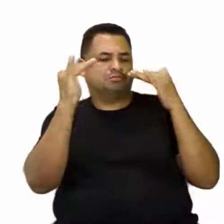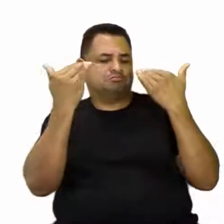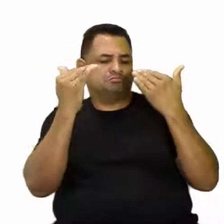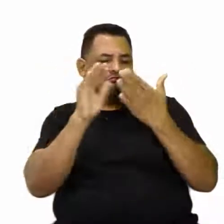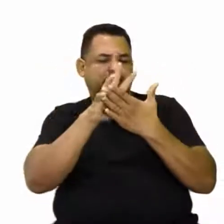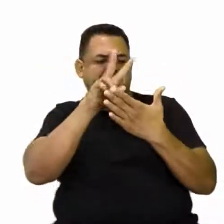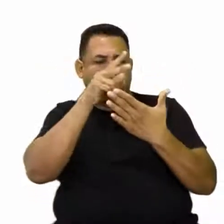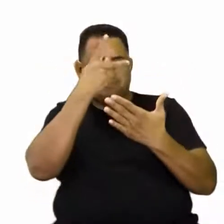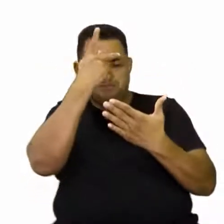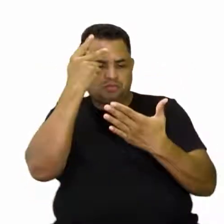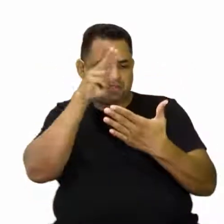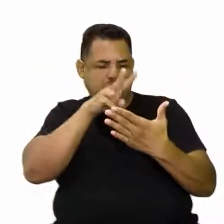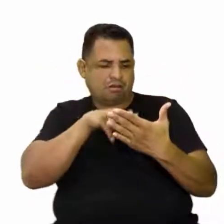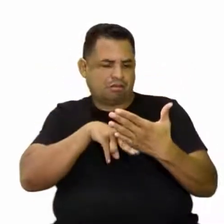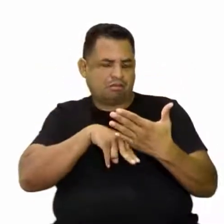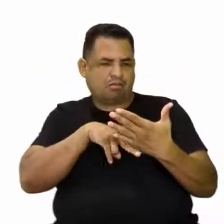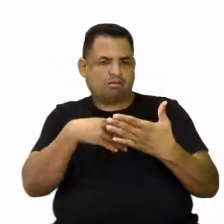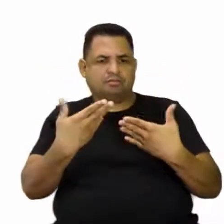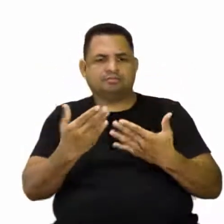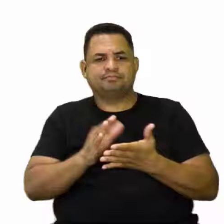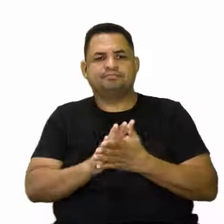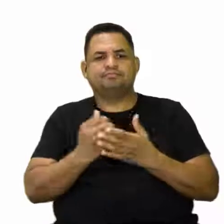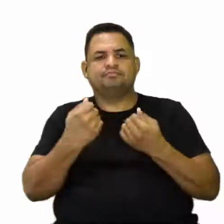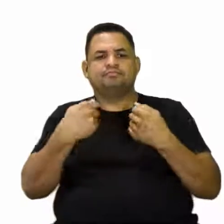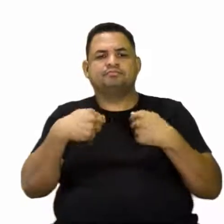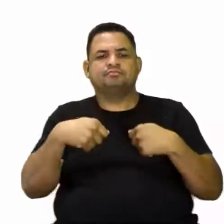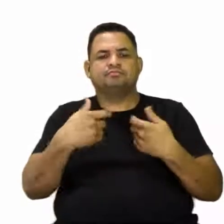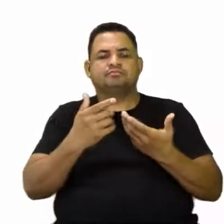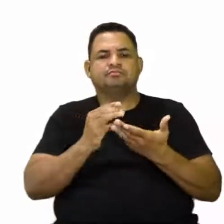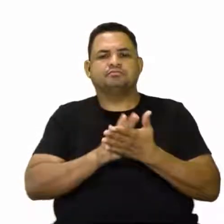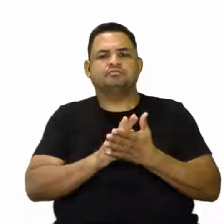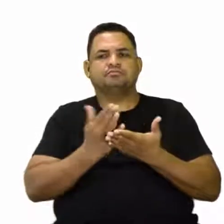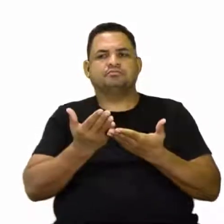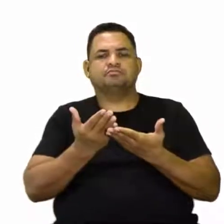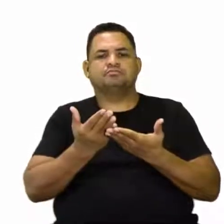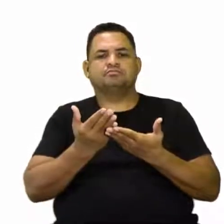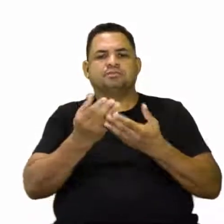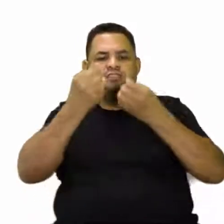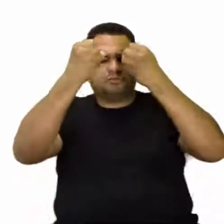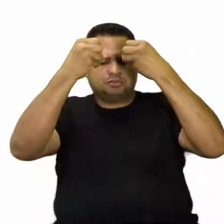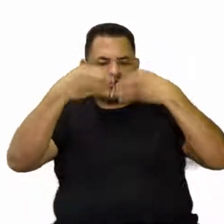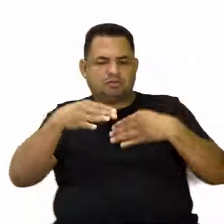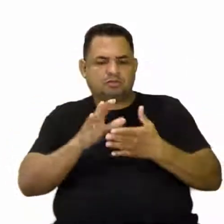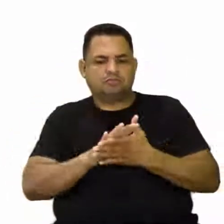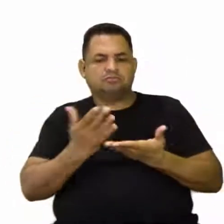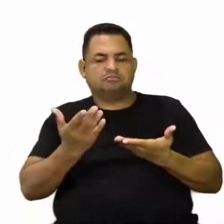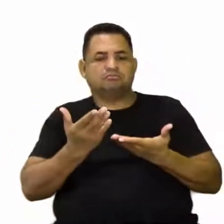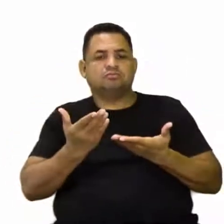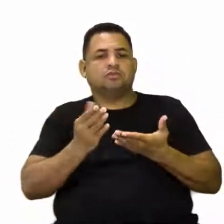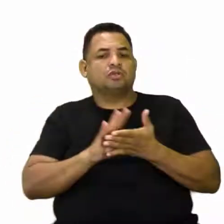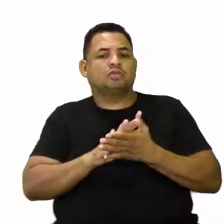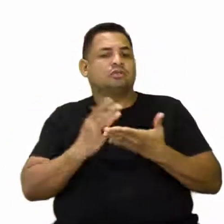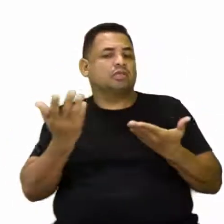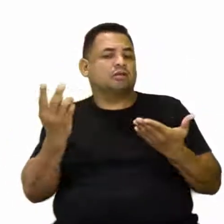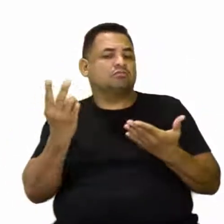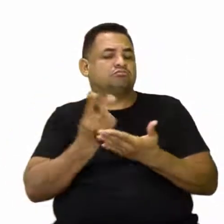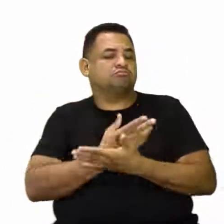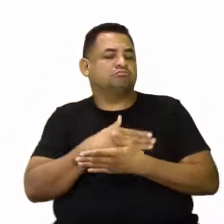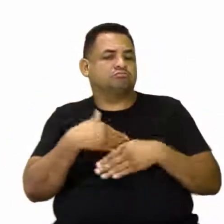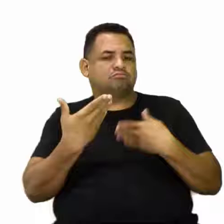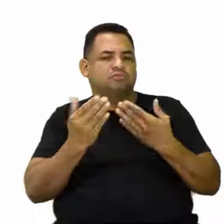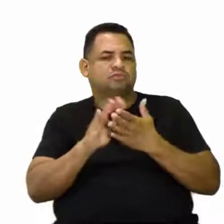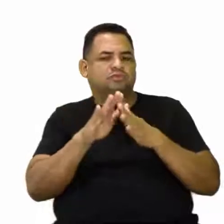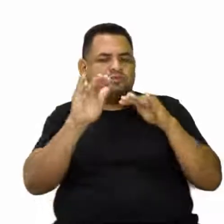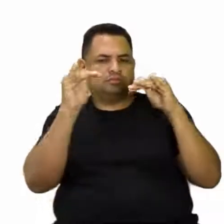leitor. Como assim, professora? Ele já pode deixar ali bem claro do que está se tratando, não só